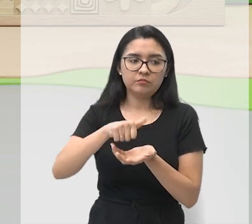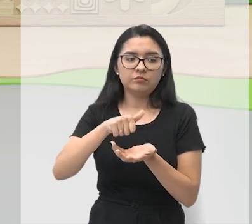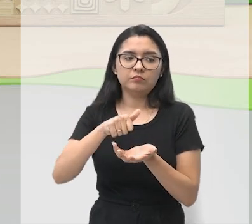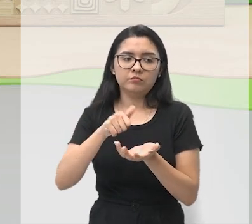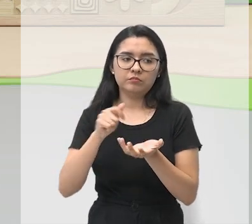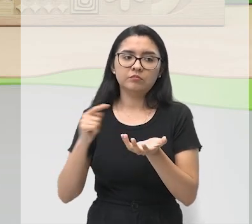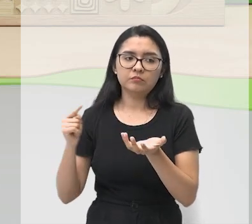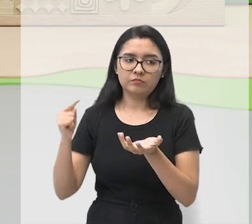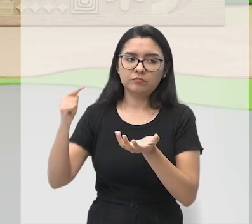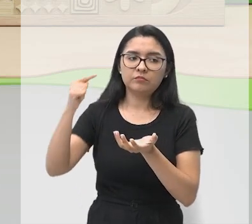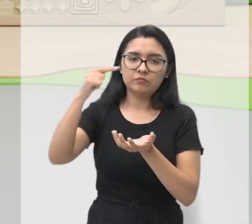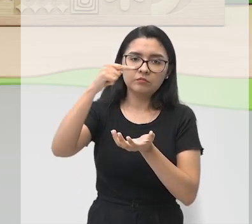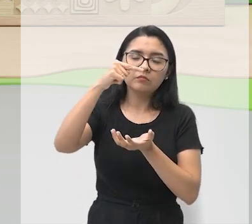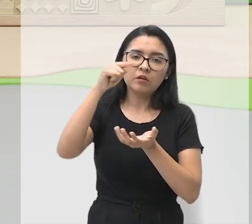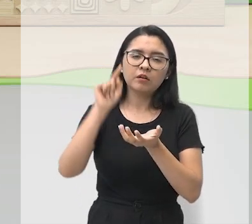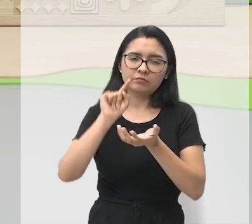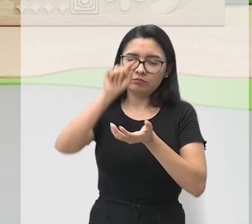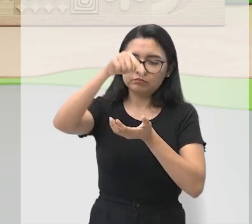planeta.